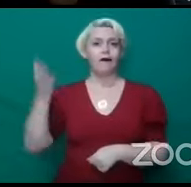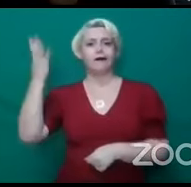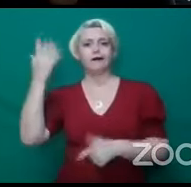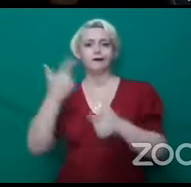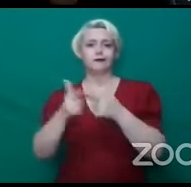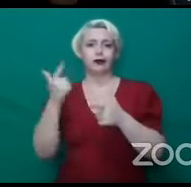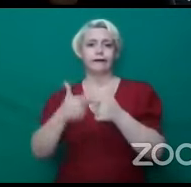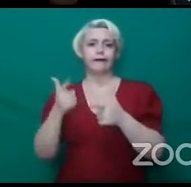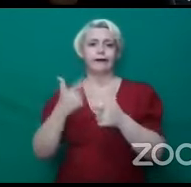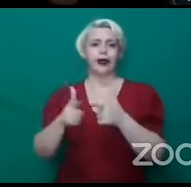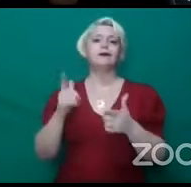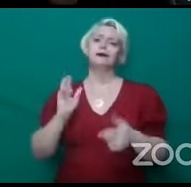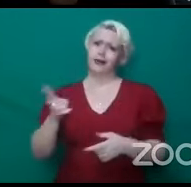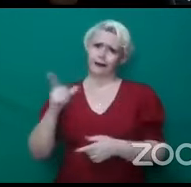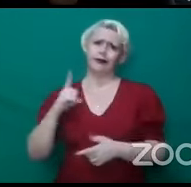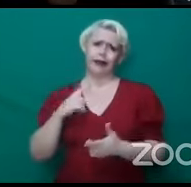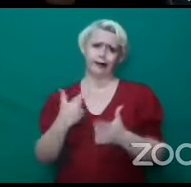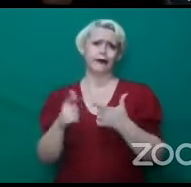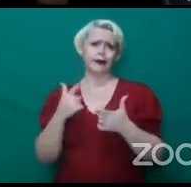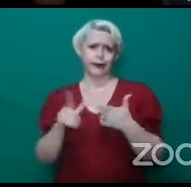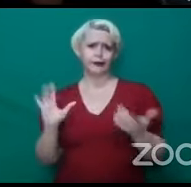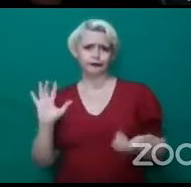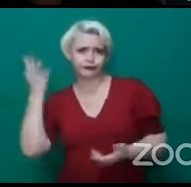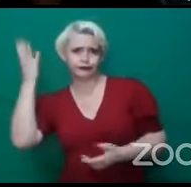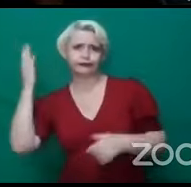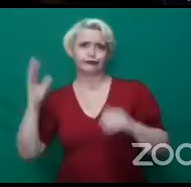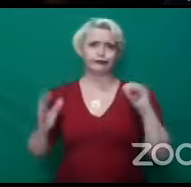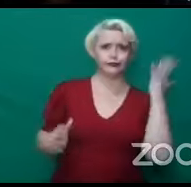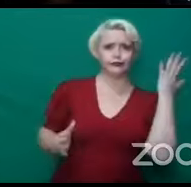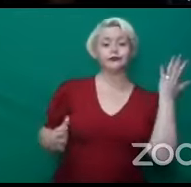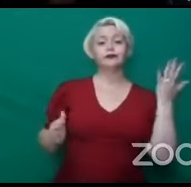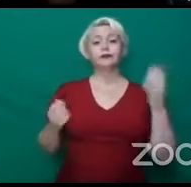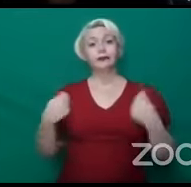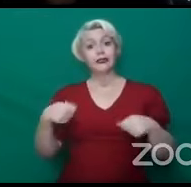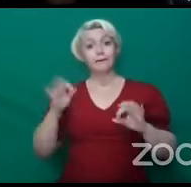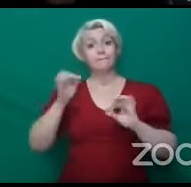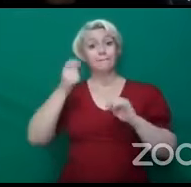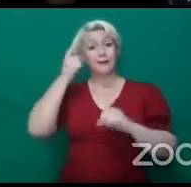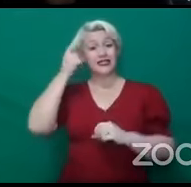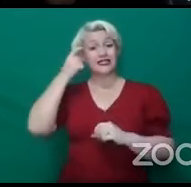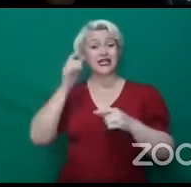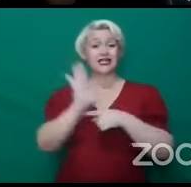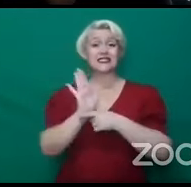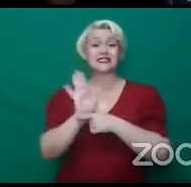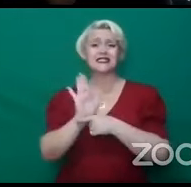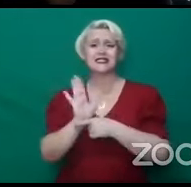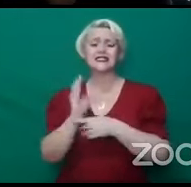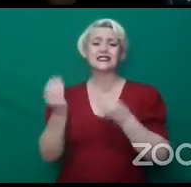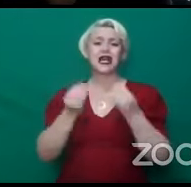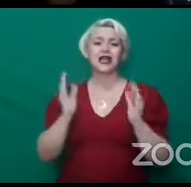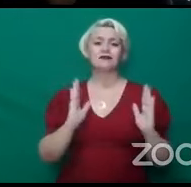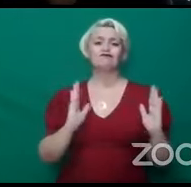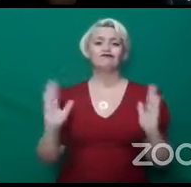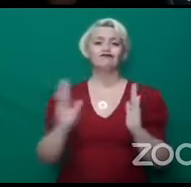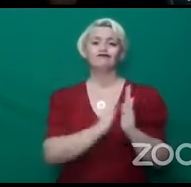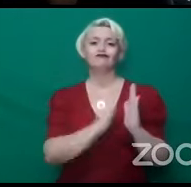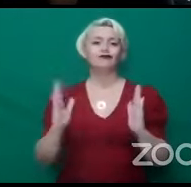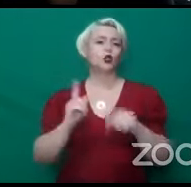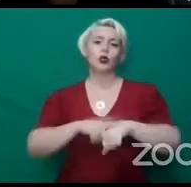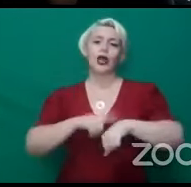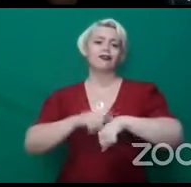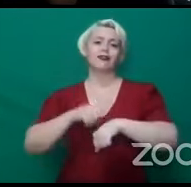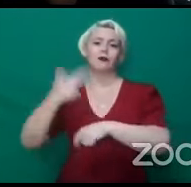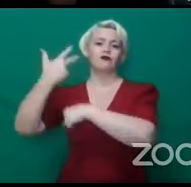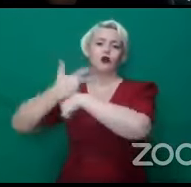algum imprevisto. Sim, sempre acontece, né? Mas esse tipo de imprevisto a gente tem que repensar uma cena inteira e acabar não dá tempo de filmar,